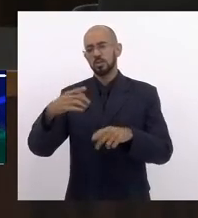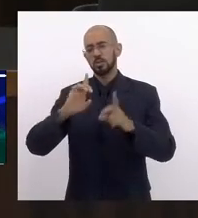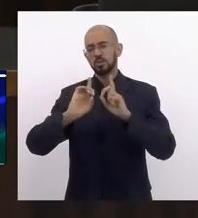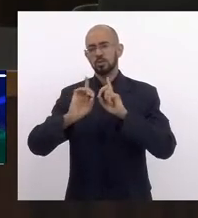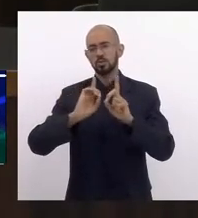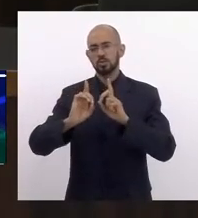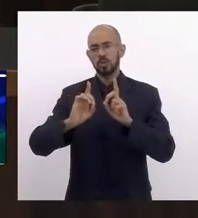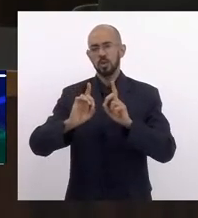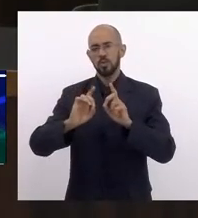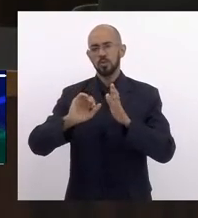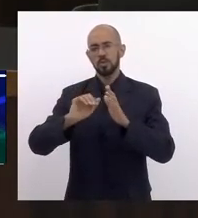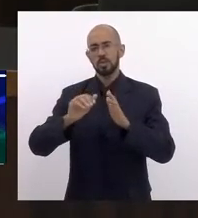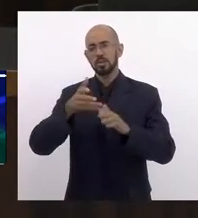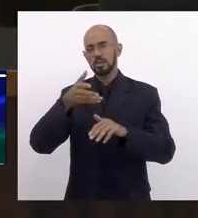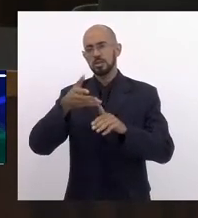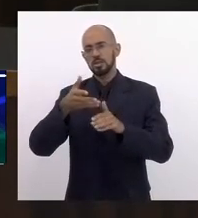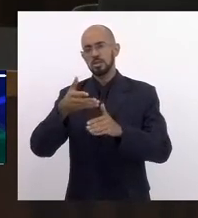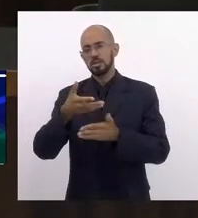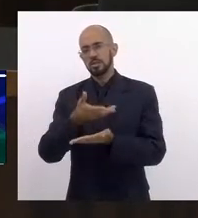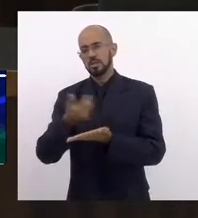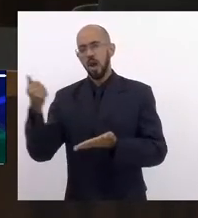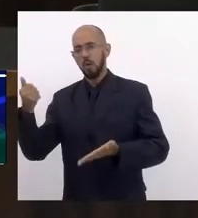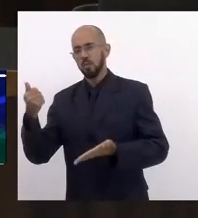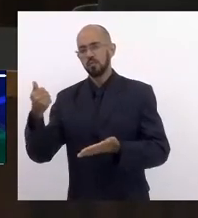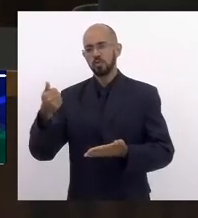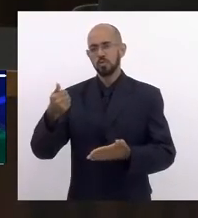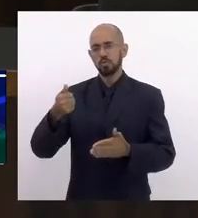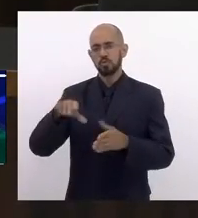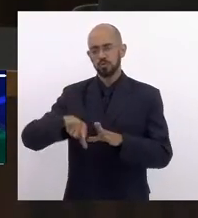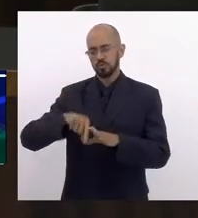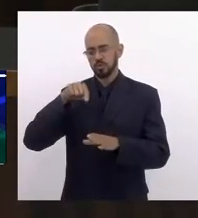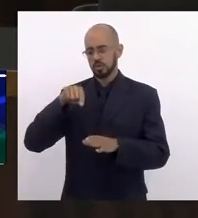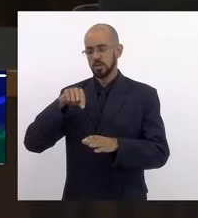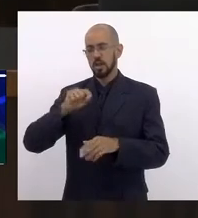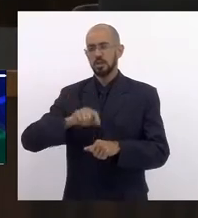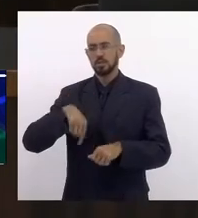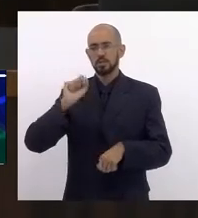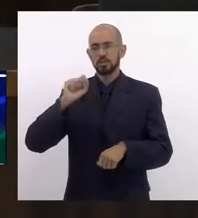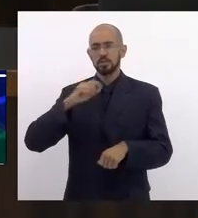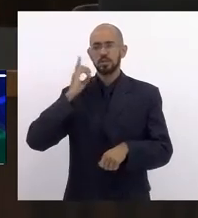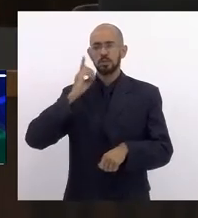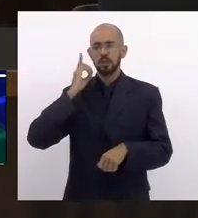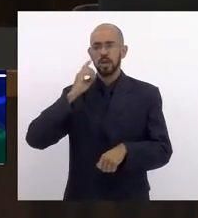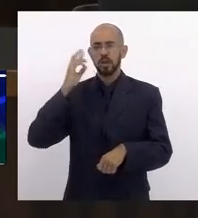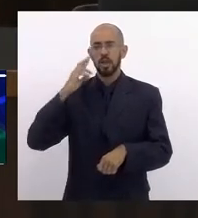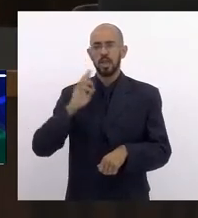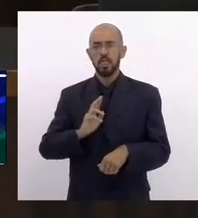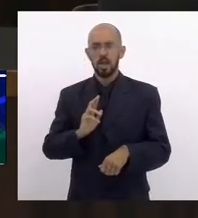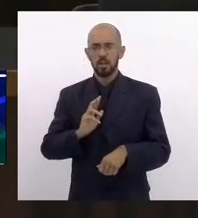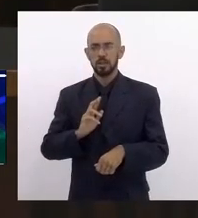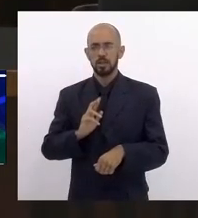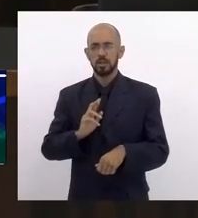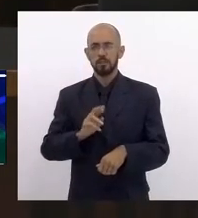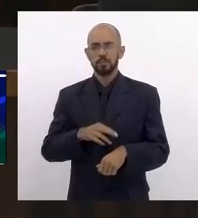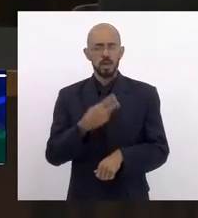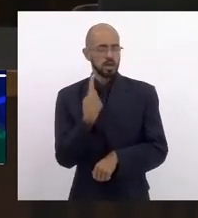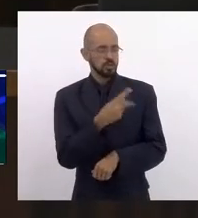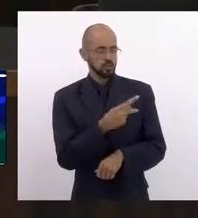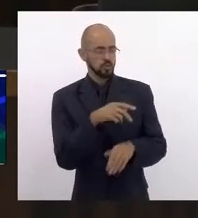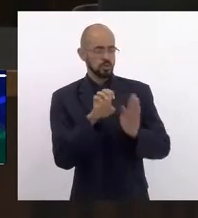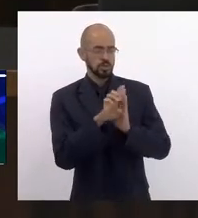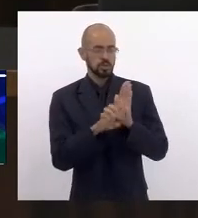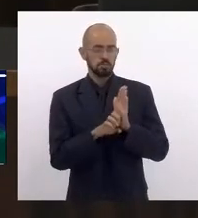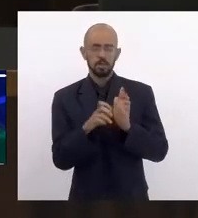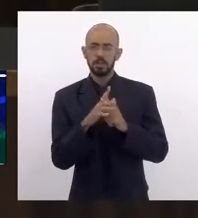Salve os destaques. As suas emendas foram todas aprovadas. Deputada Renata Souza, as suas emendas ficam prejudicadas porque